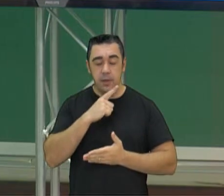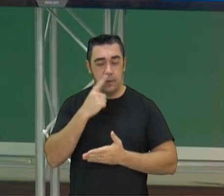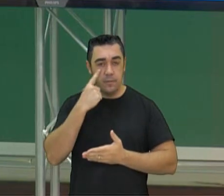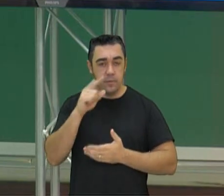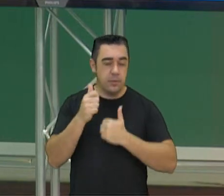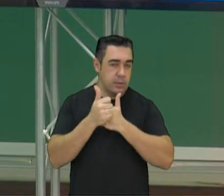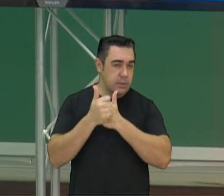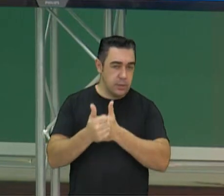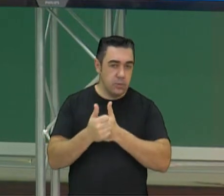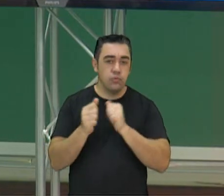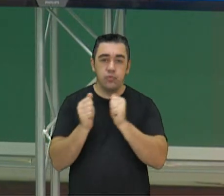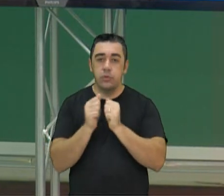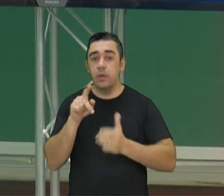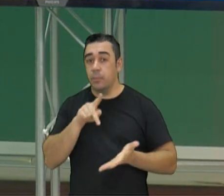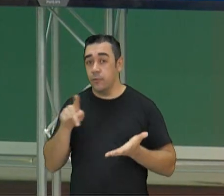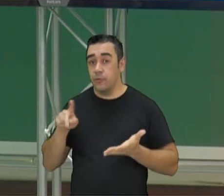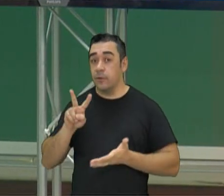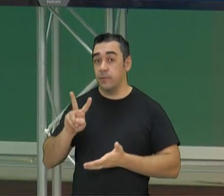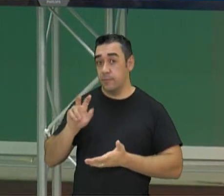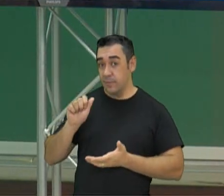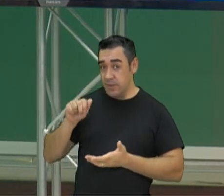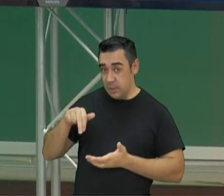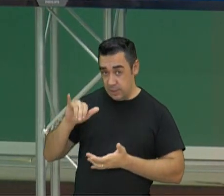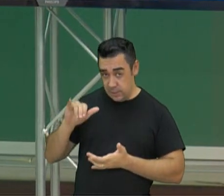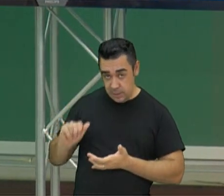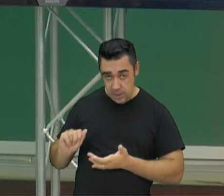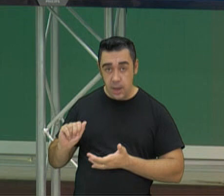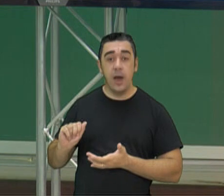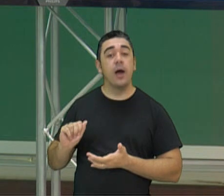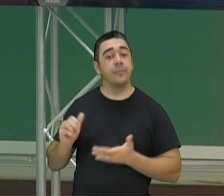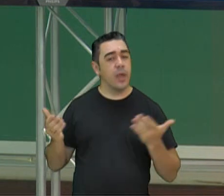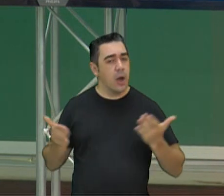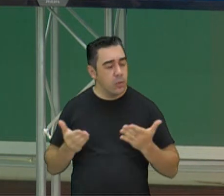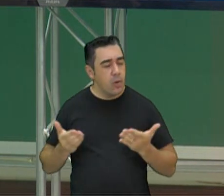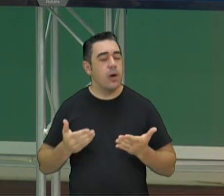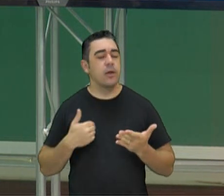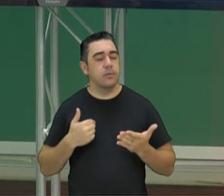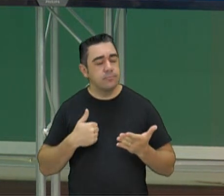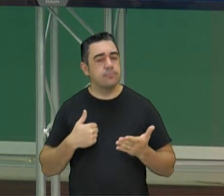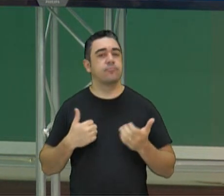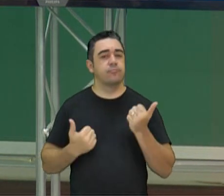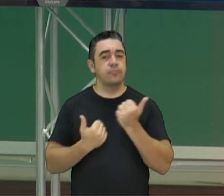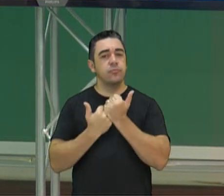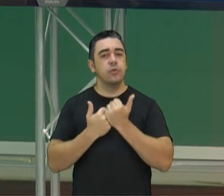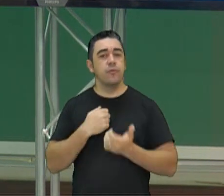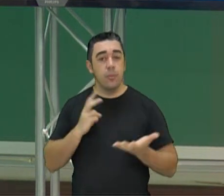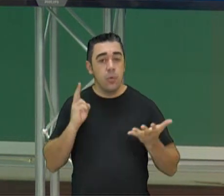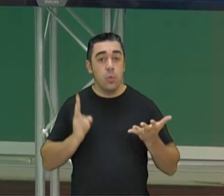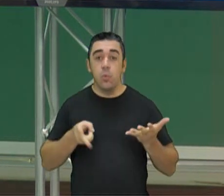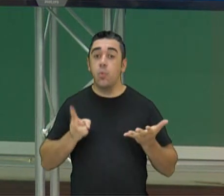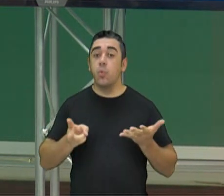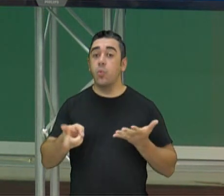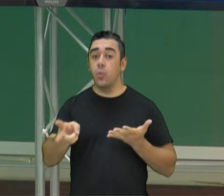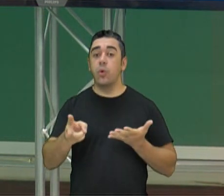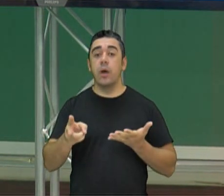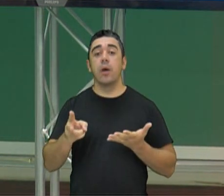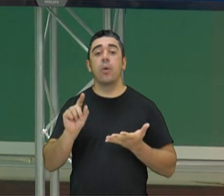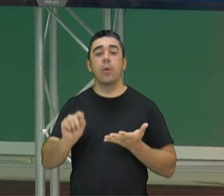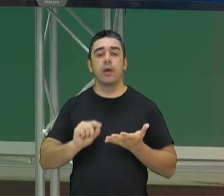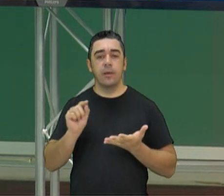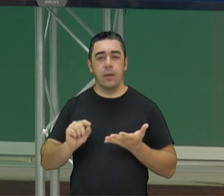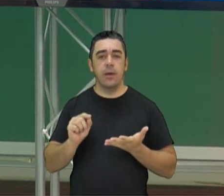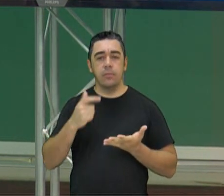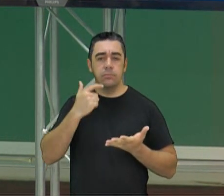aulas até então com a Vânia, então já tivemos algumas aulas do segundo trimestre comigo, então nós vamos dar continuidade à